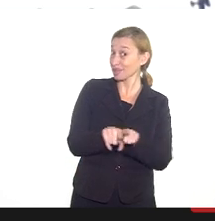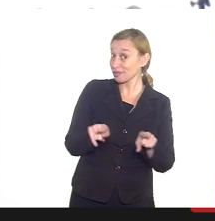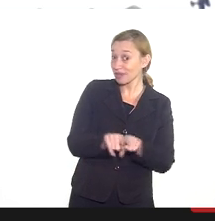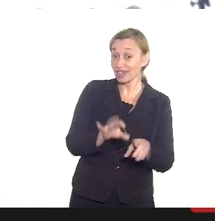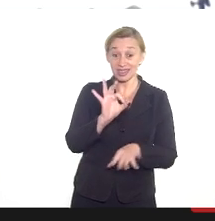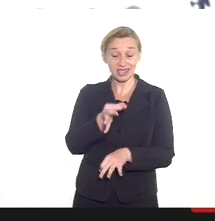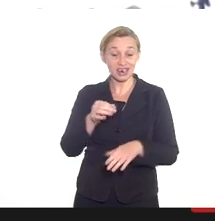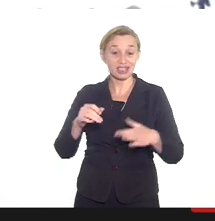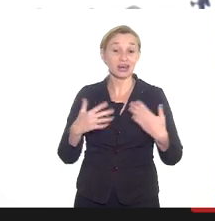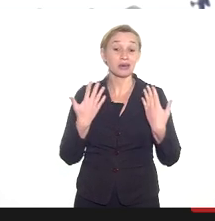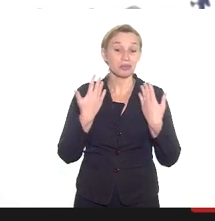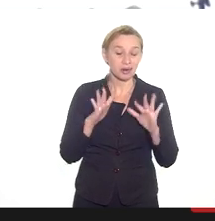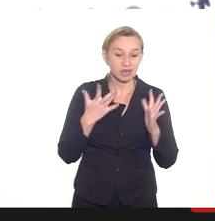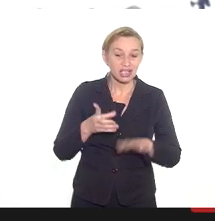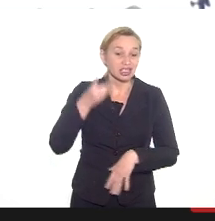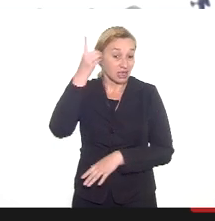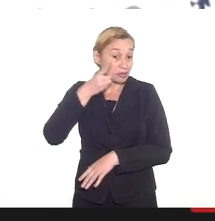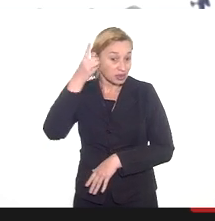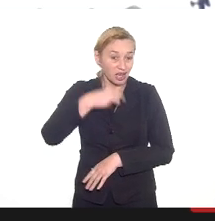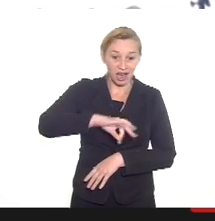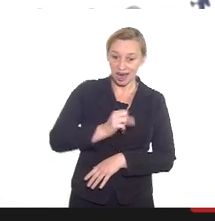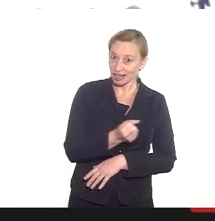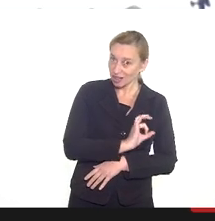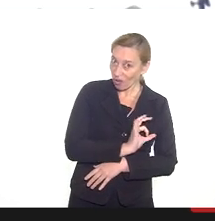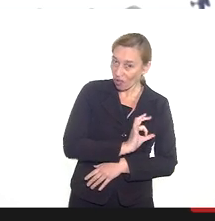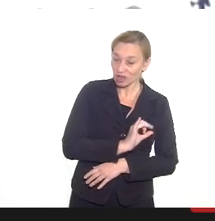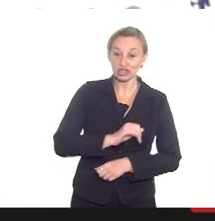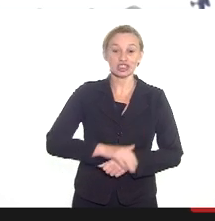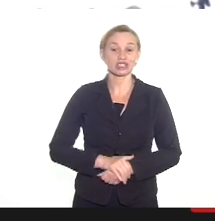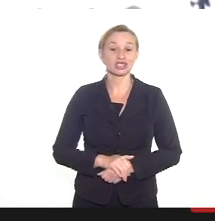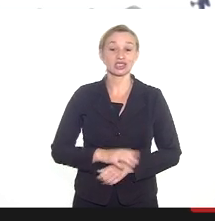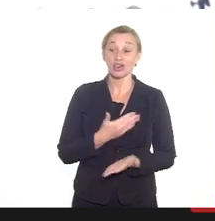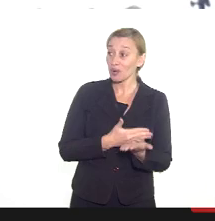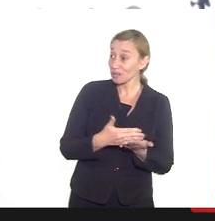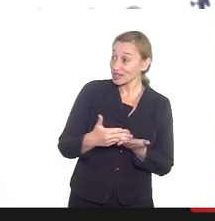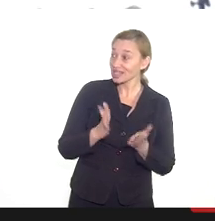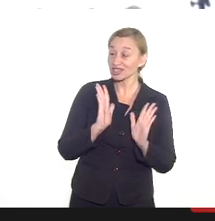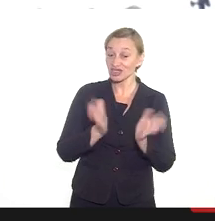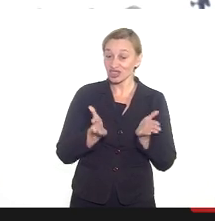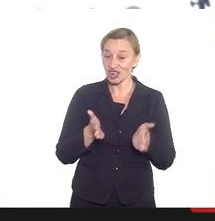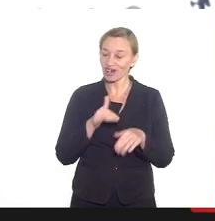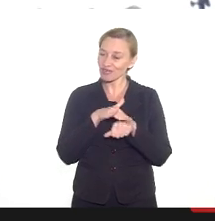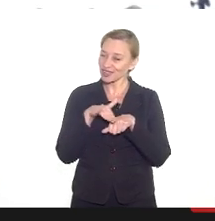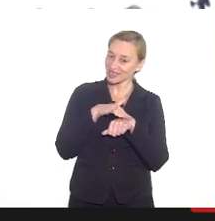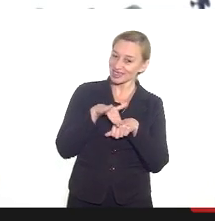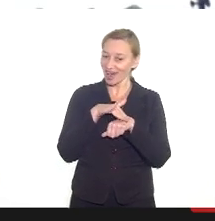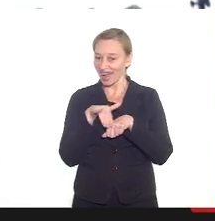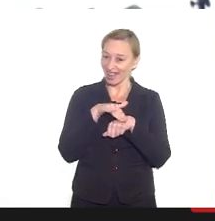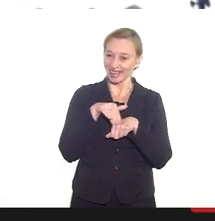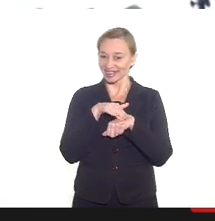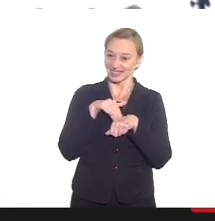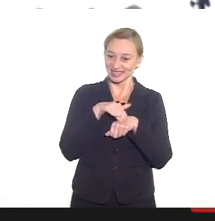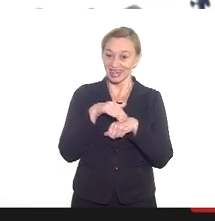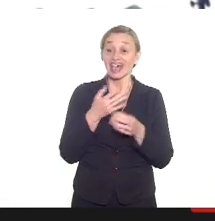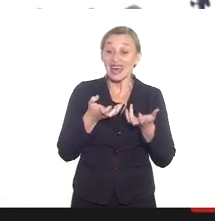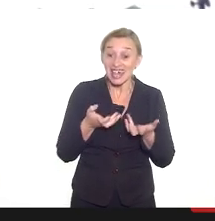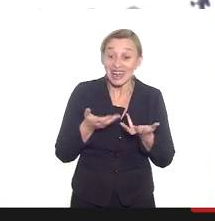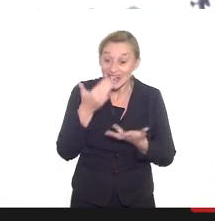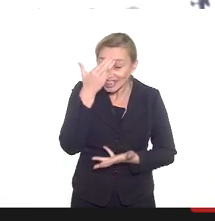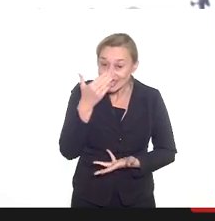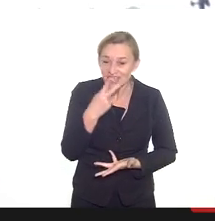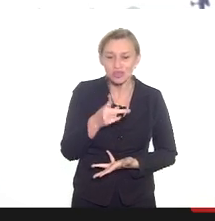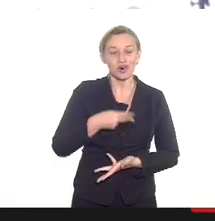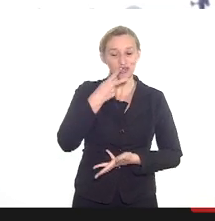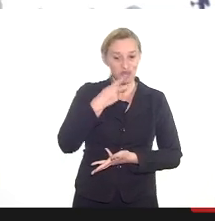quero saudar a deputada Marta Rocha. Nós começamos a nos afinar, nos estreitar, então quero agradecer as